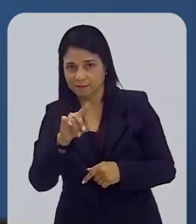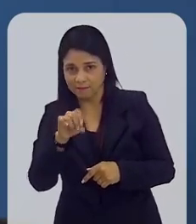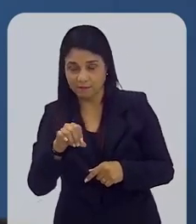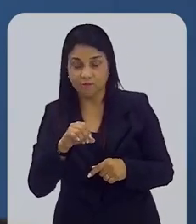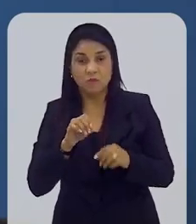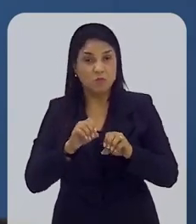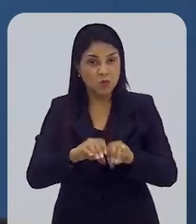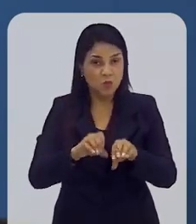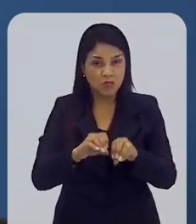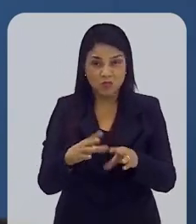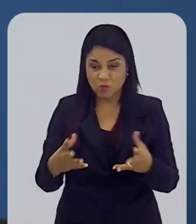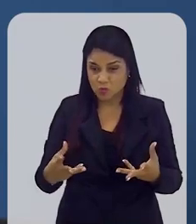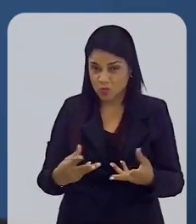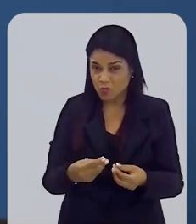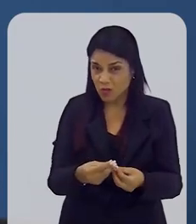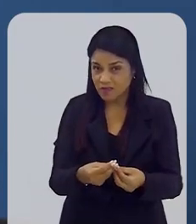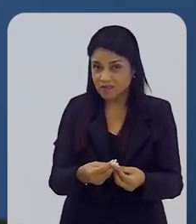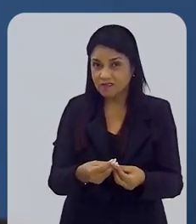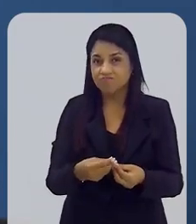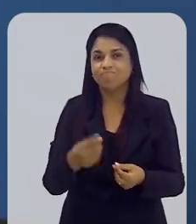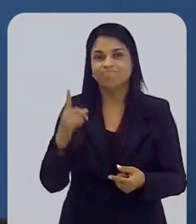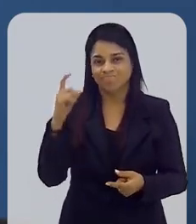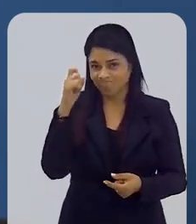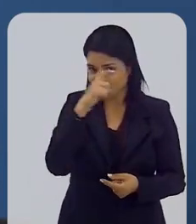é muitas vezes caro. Assim,